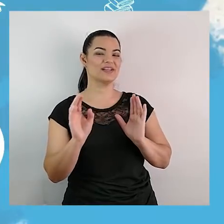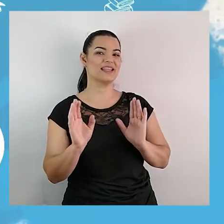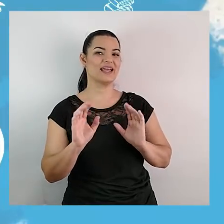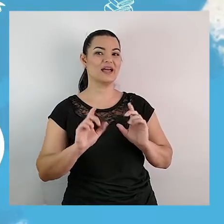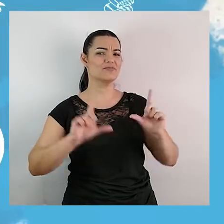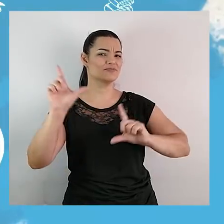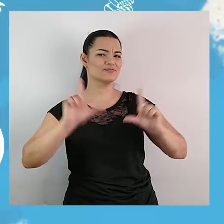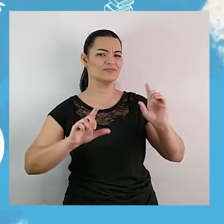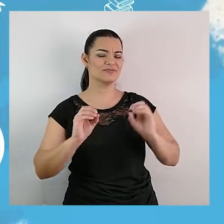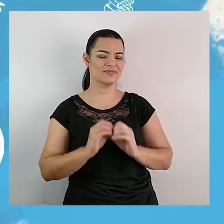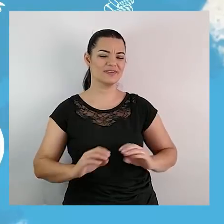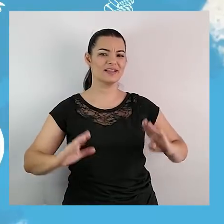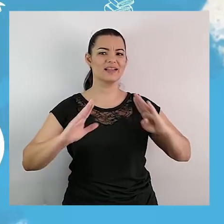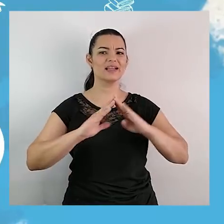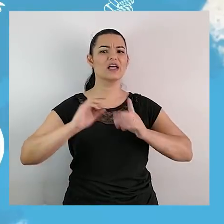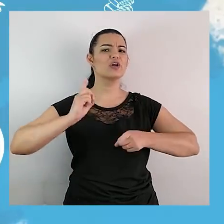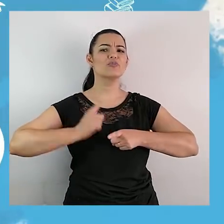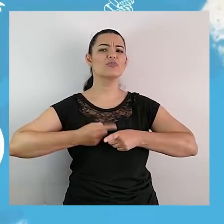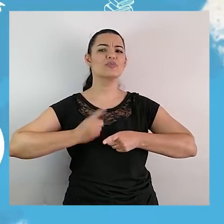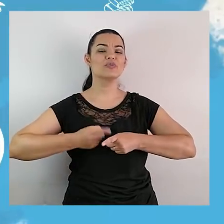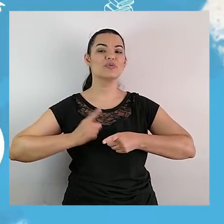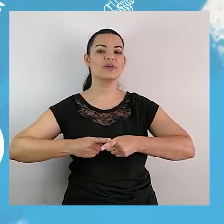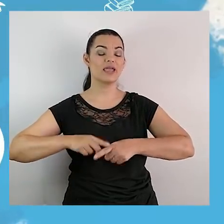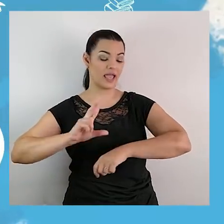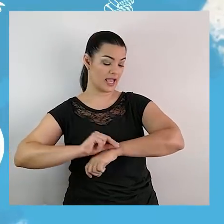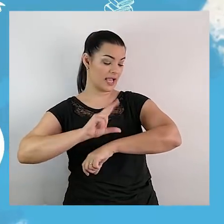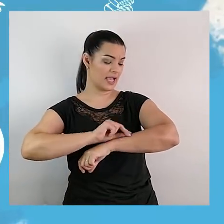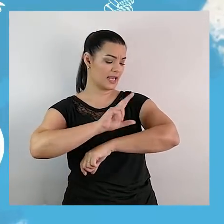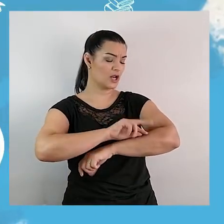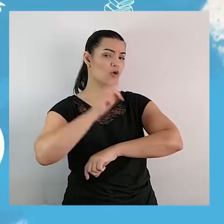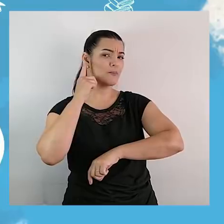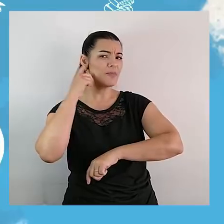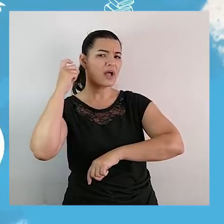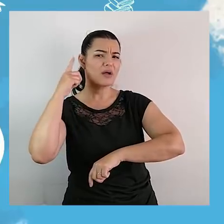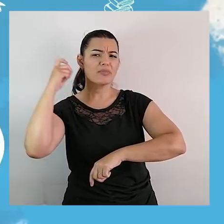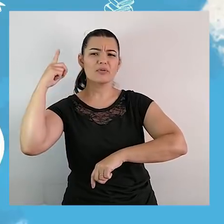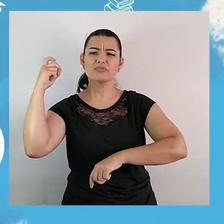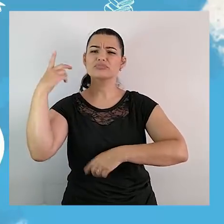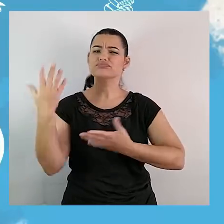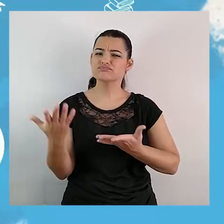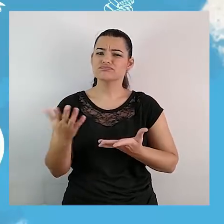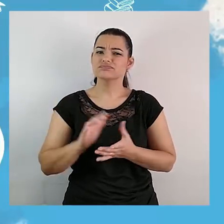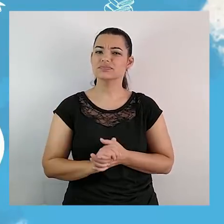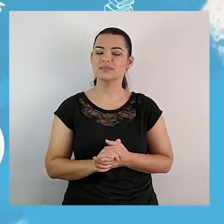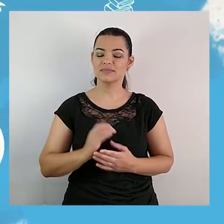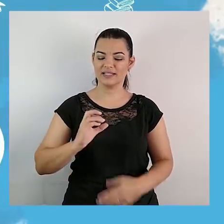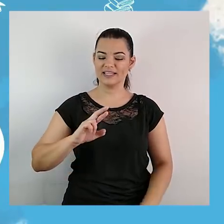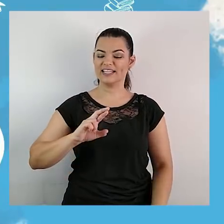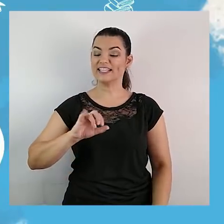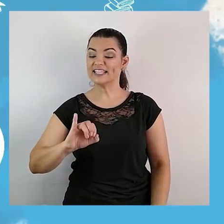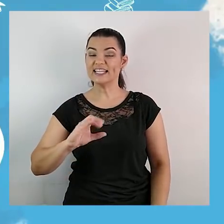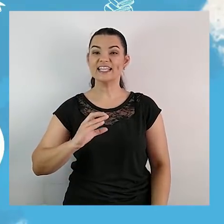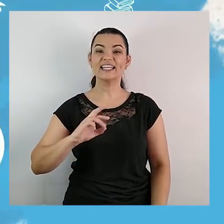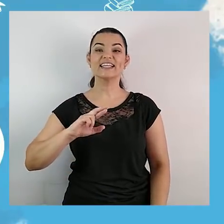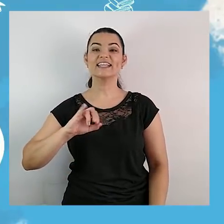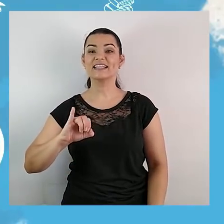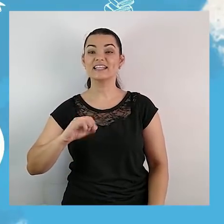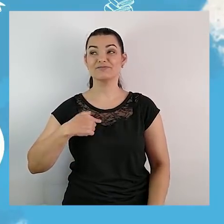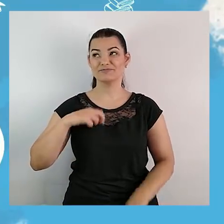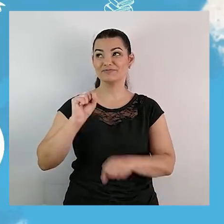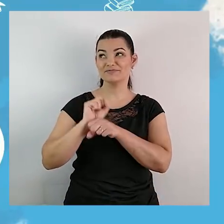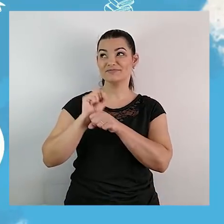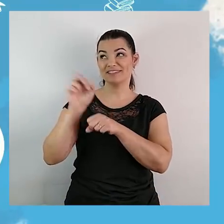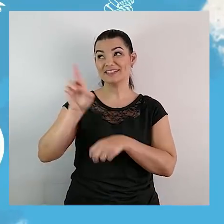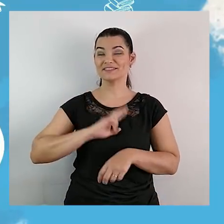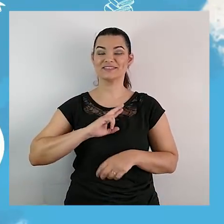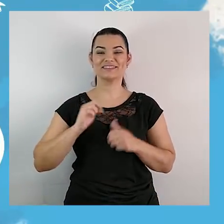para os Saberes em Casa é: por que que os grilos fazem cri, cri, cri? Aguarda a